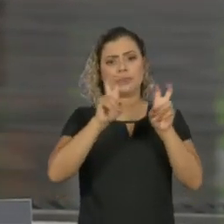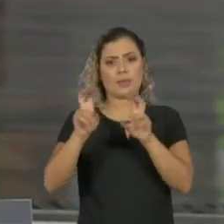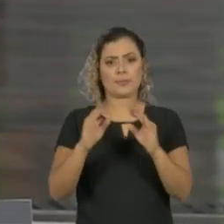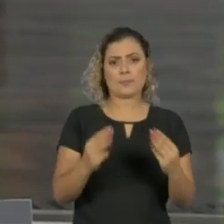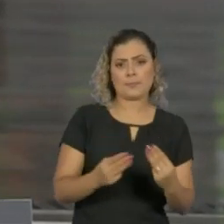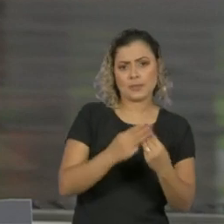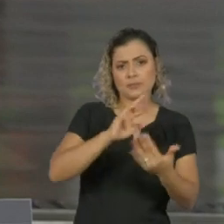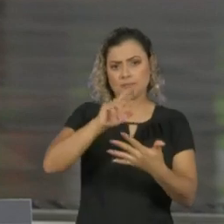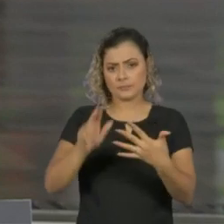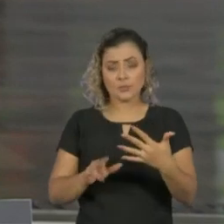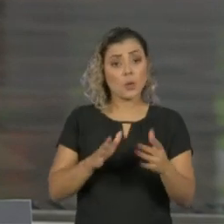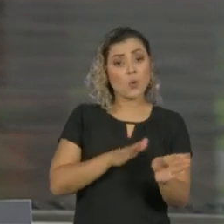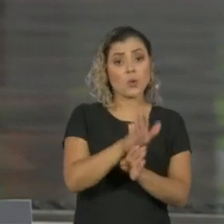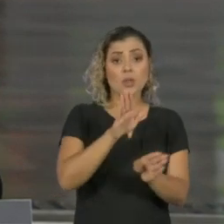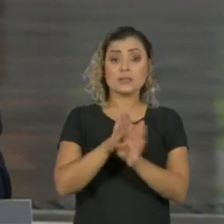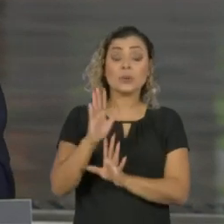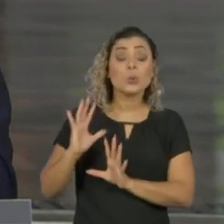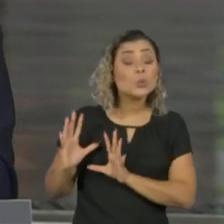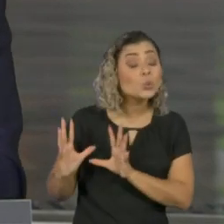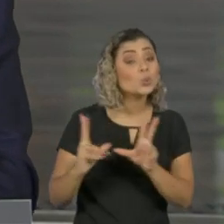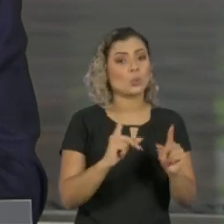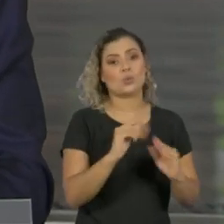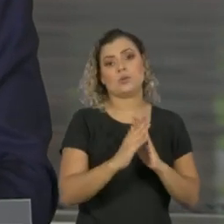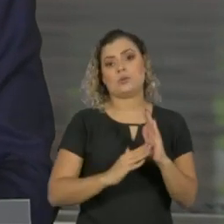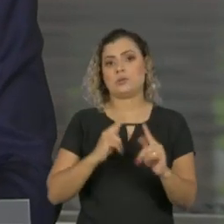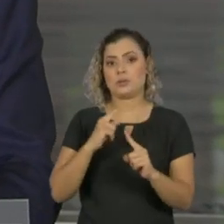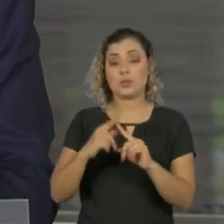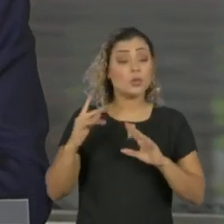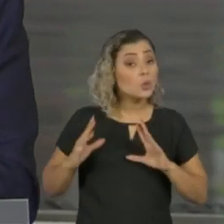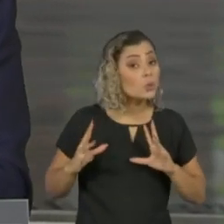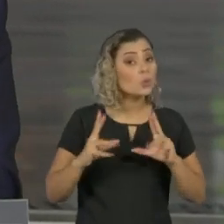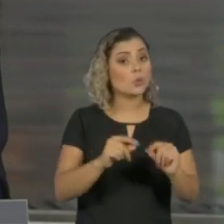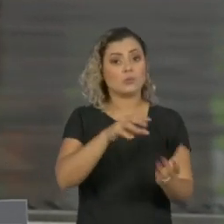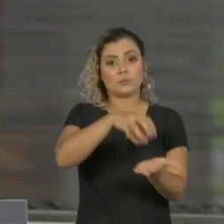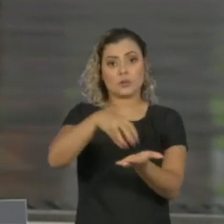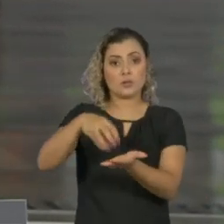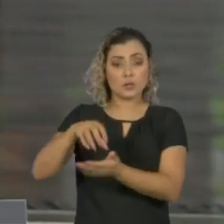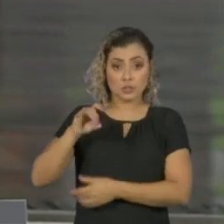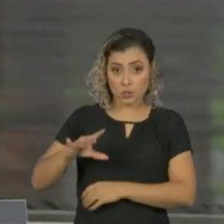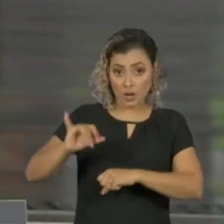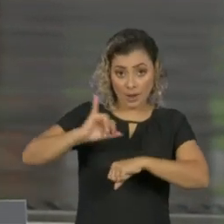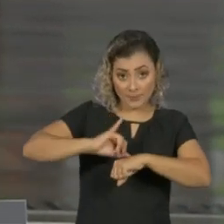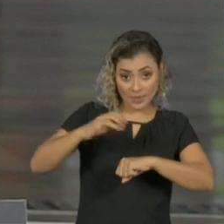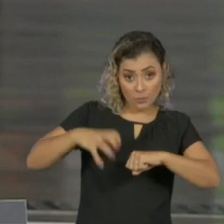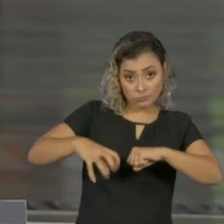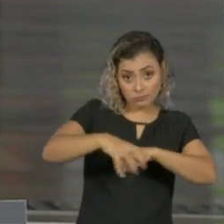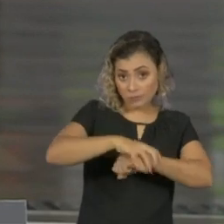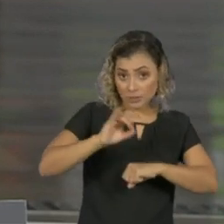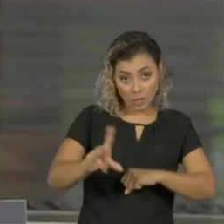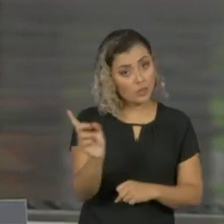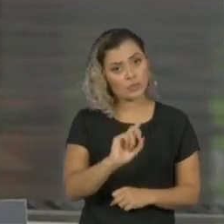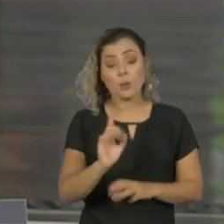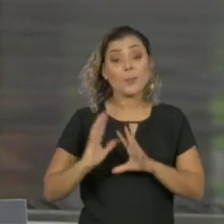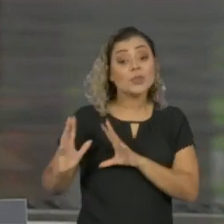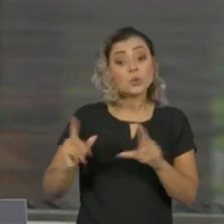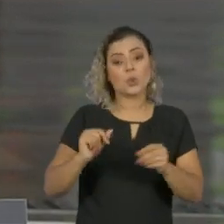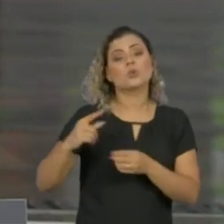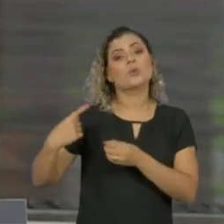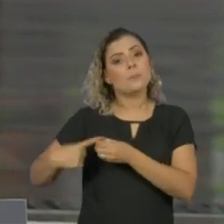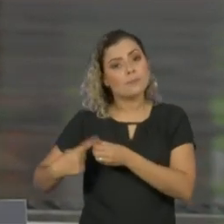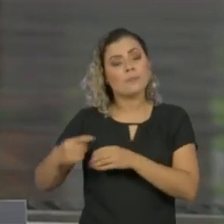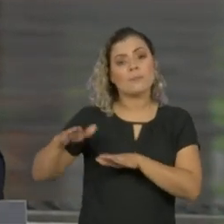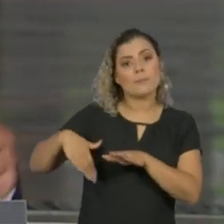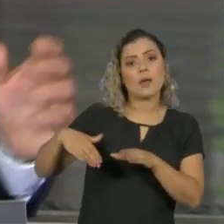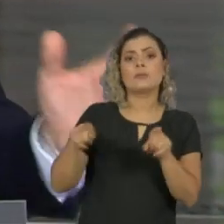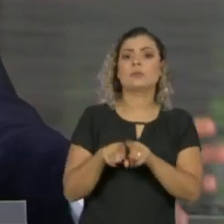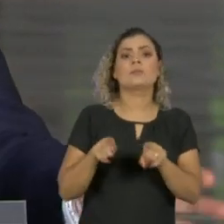orientação foi para todas as igrejas e todos os templos, não foi apenas para a região metropolitana, foi para todos. Todos têm